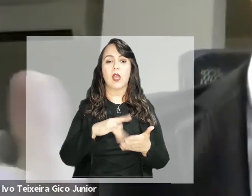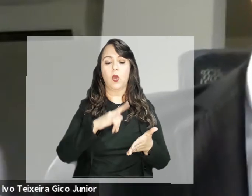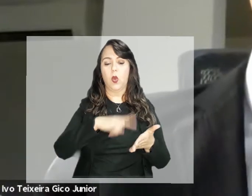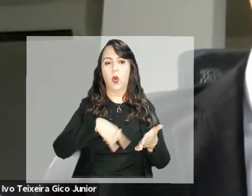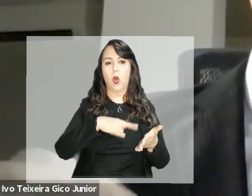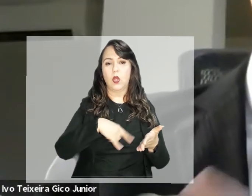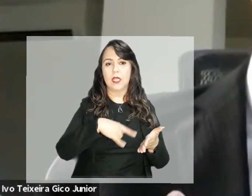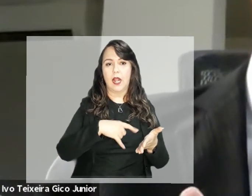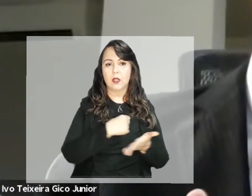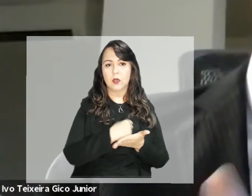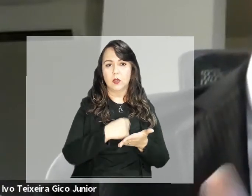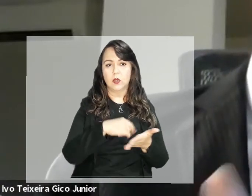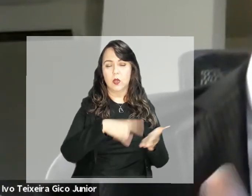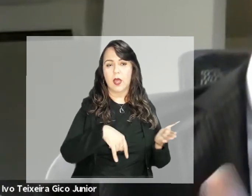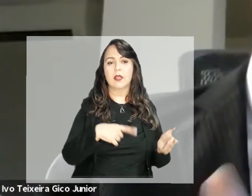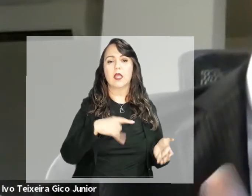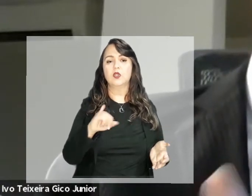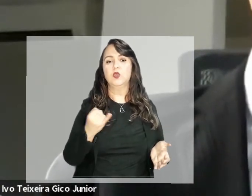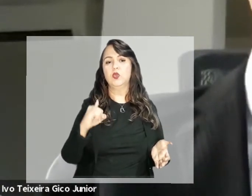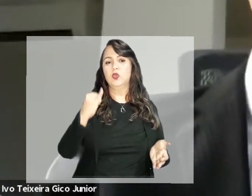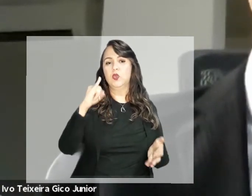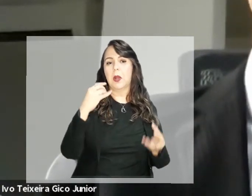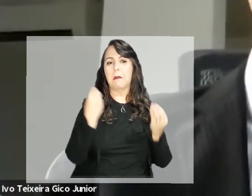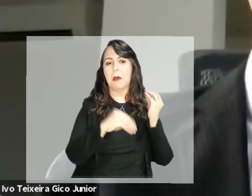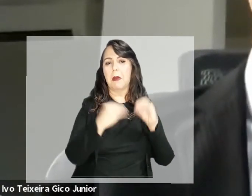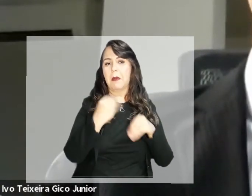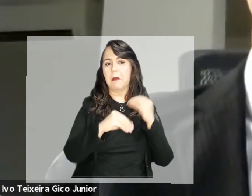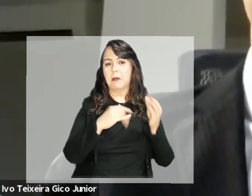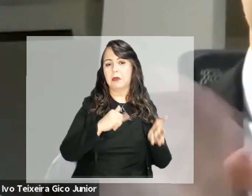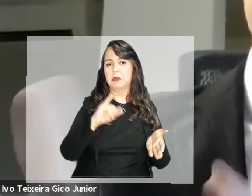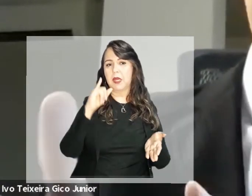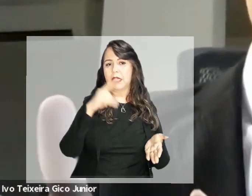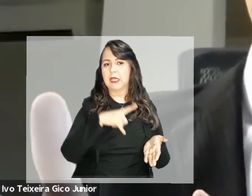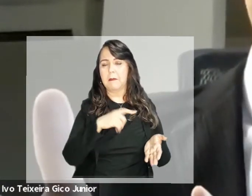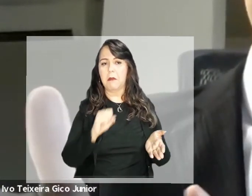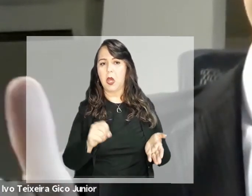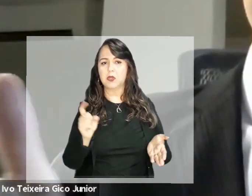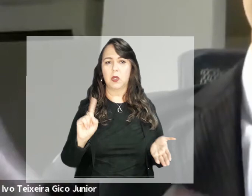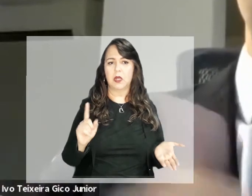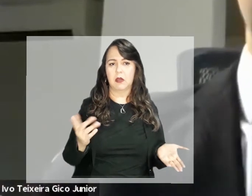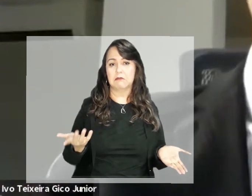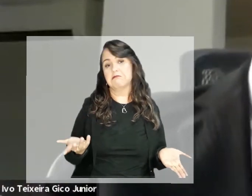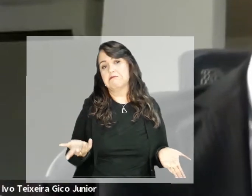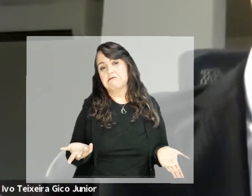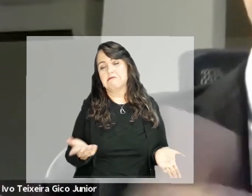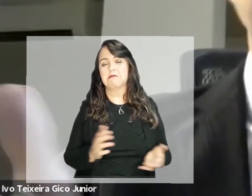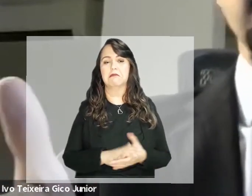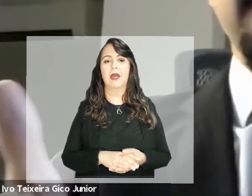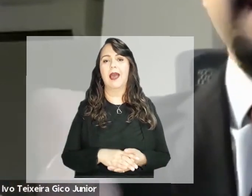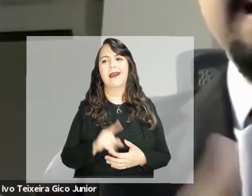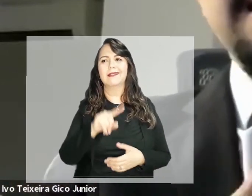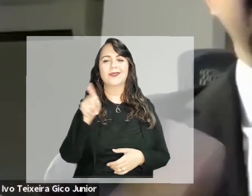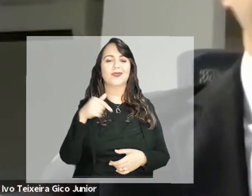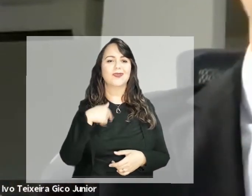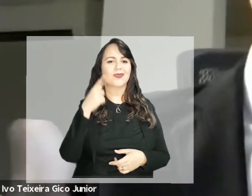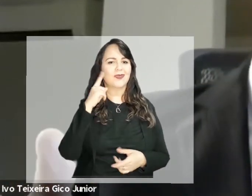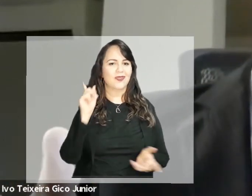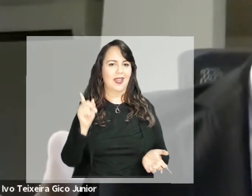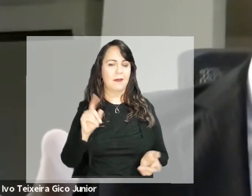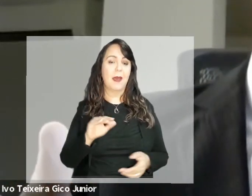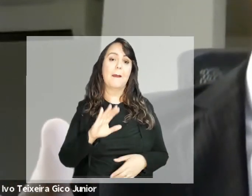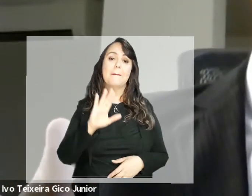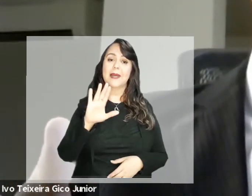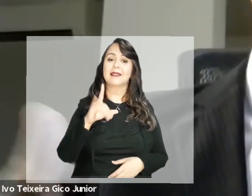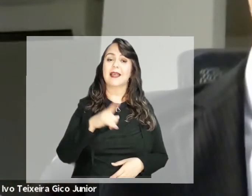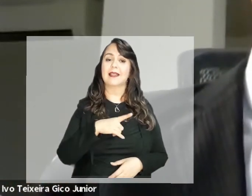ou não pode penhora de salário sem ser para verba alimentícia? Está claro lá na lei, mas tem tribunal que dá, tem turma que dá, e gente que não